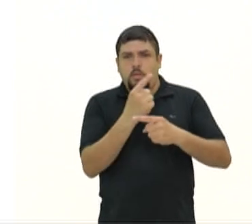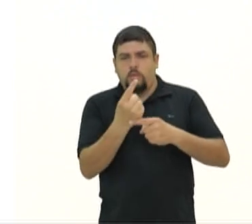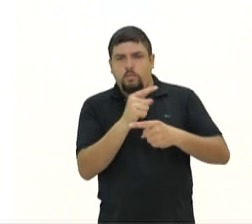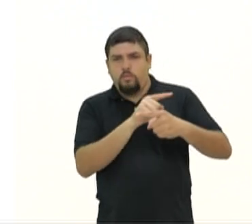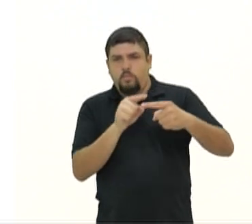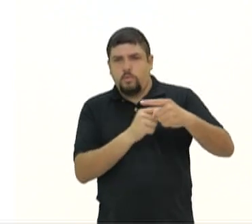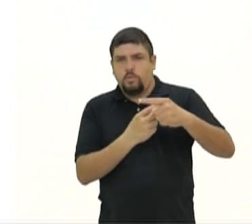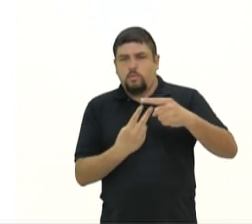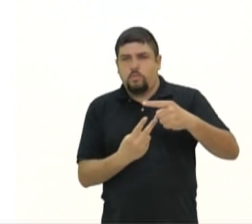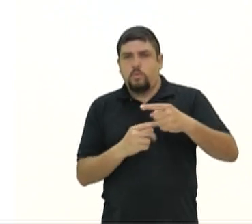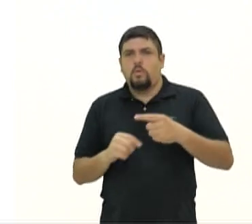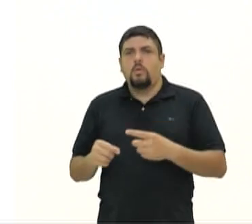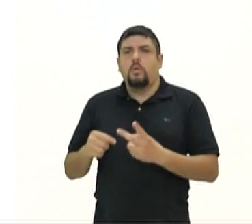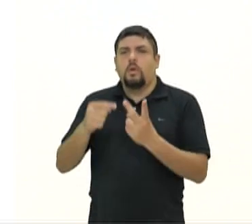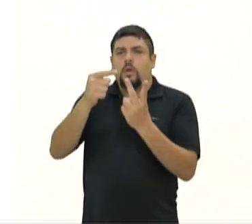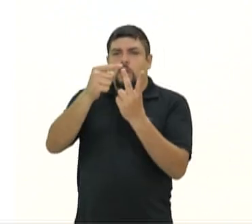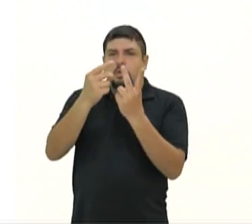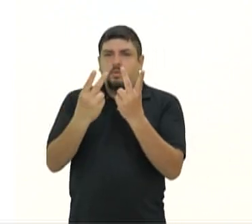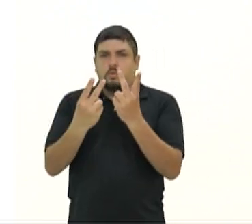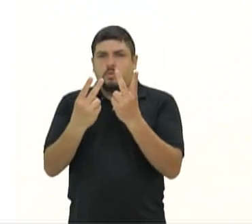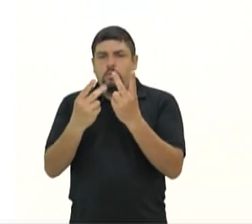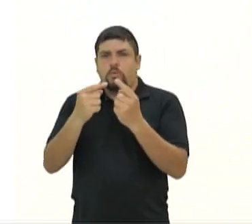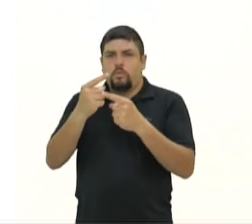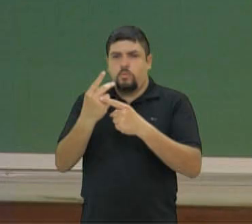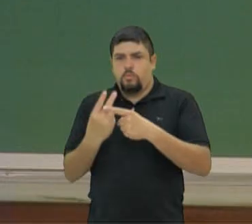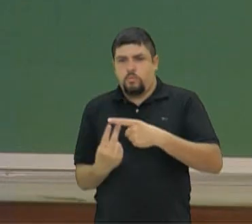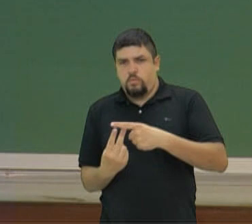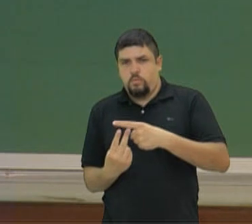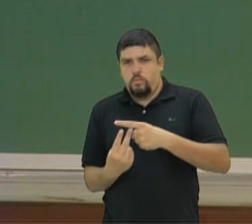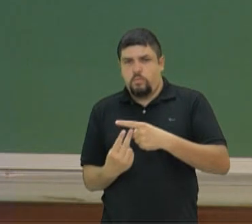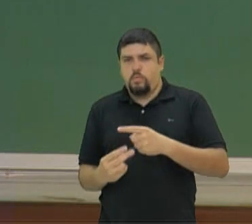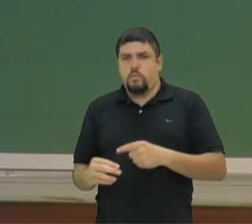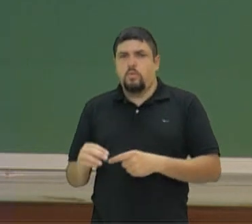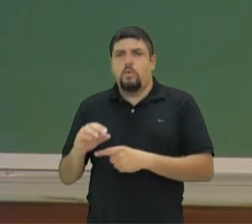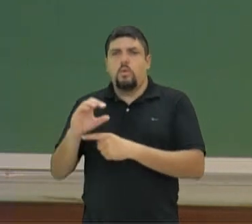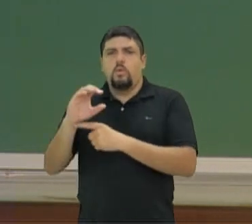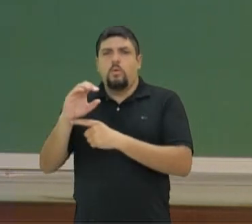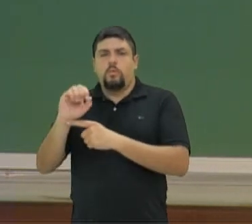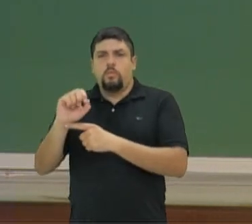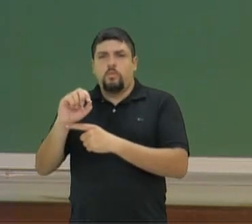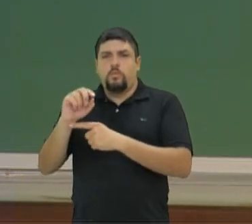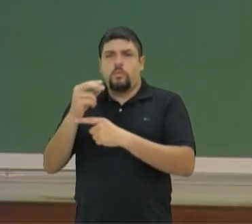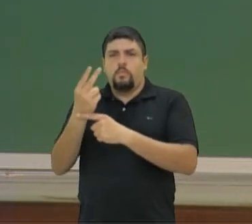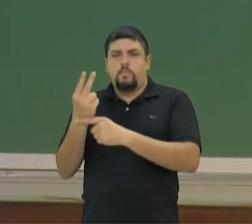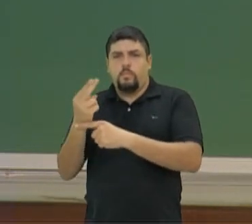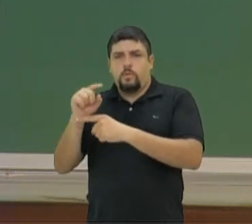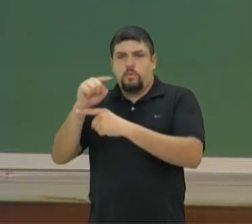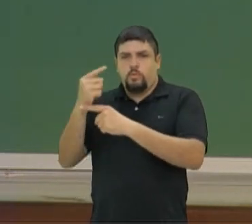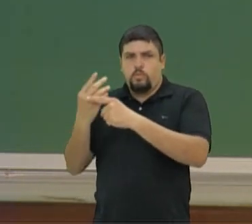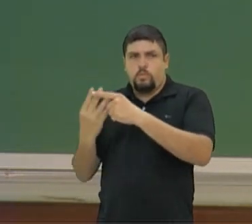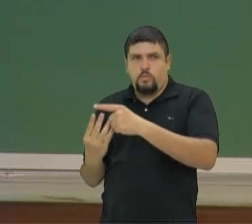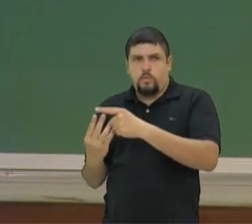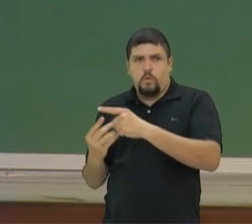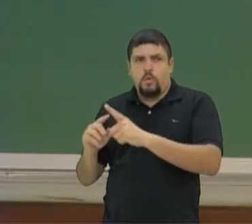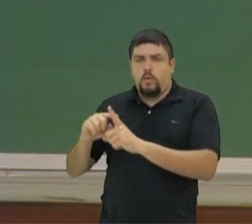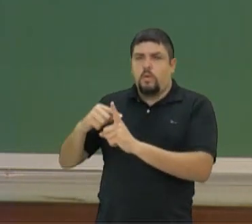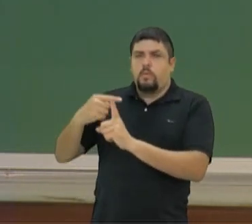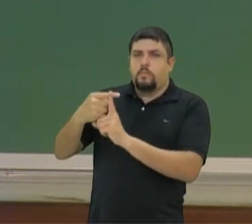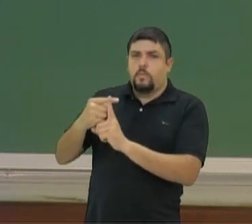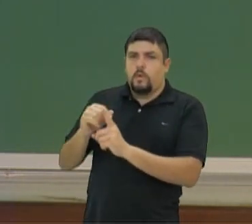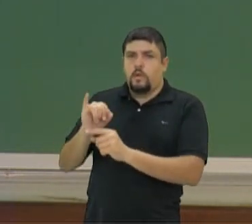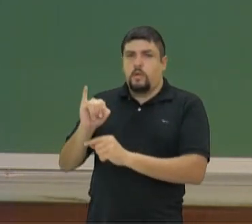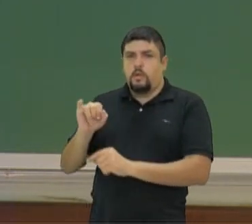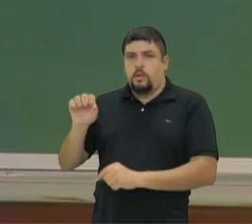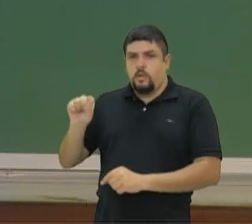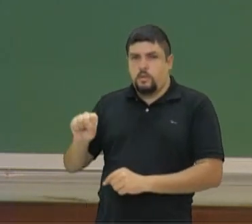2 sobre 2 vezes cosseno de π sobre 4 menos π sobre 6 mais I